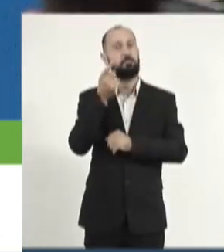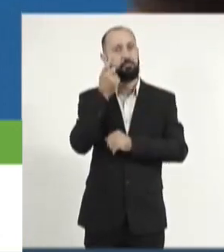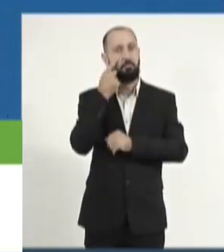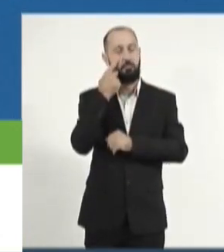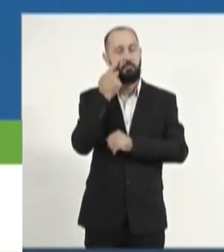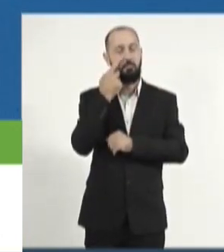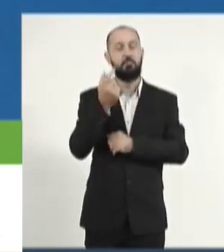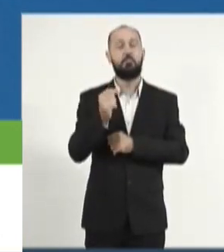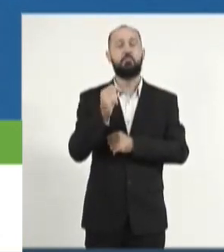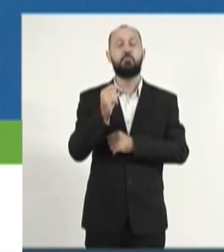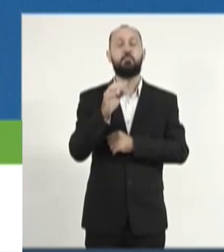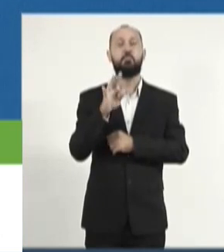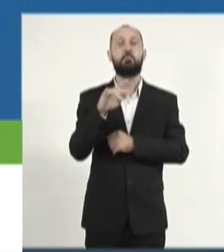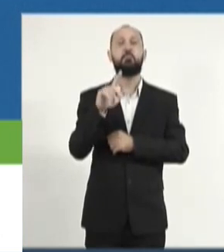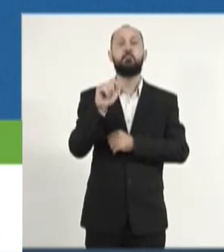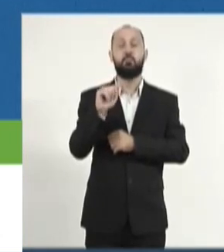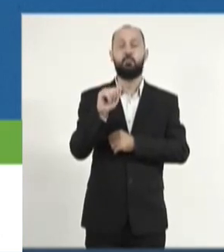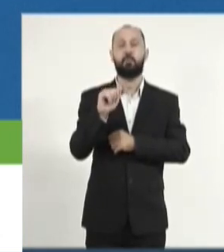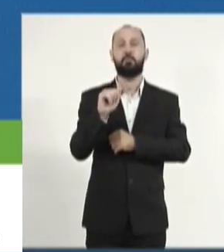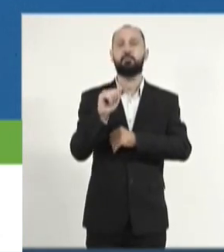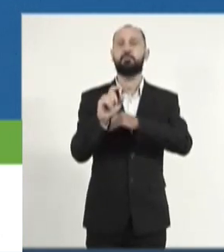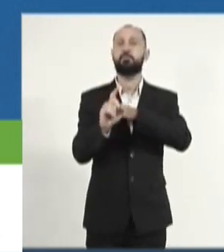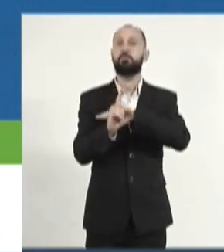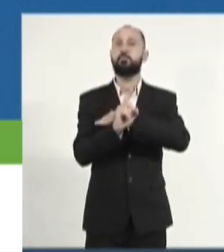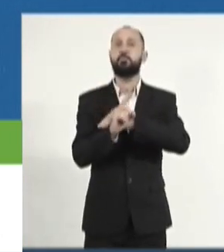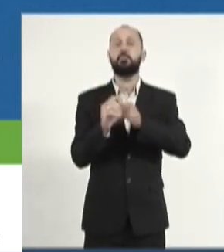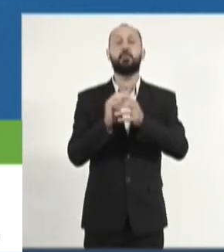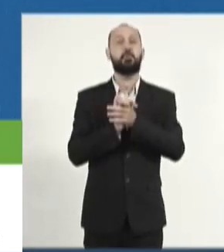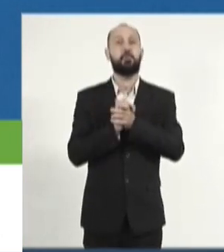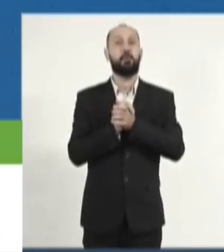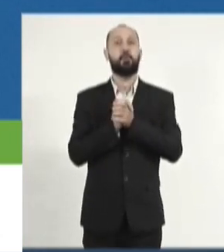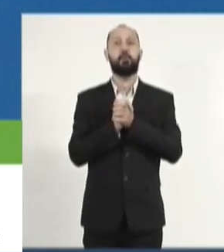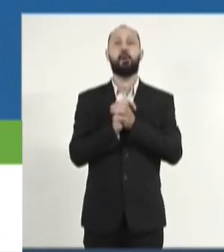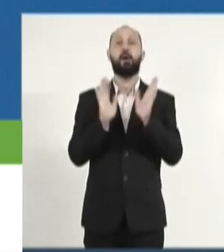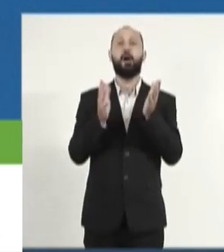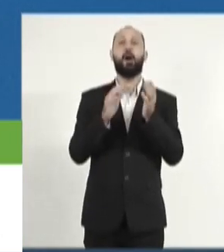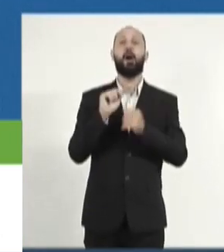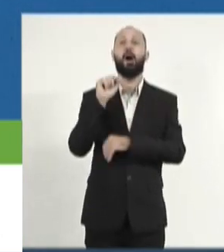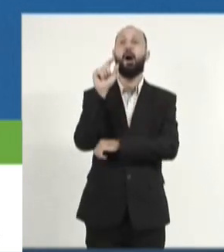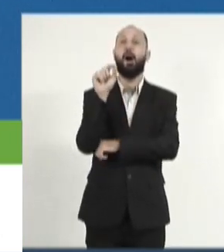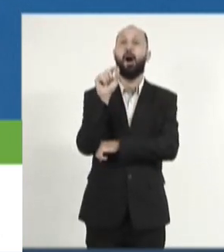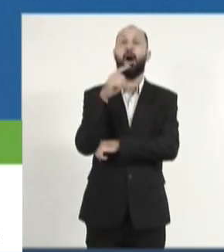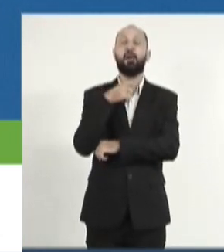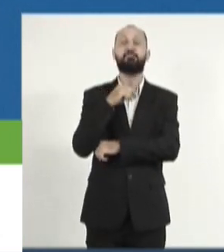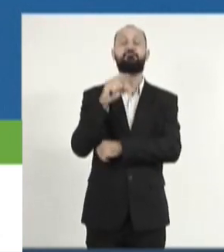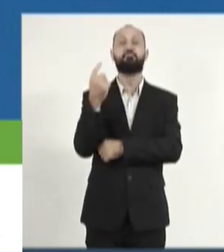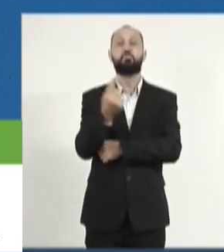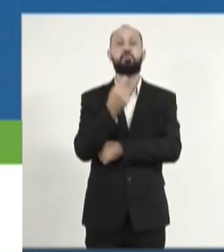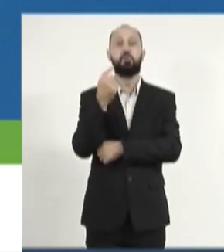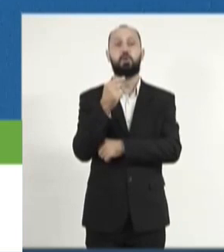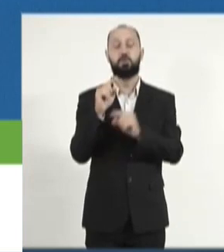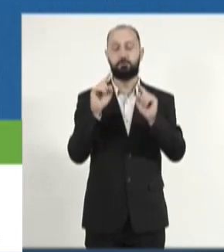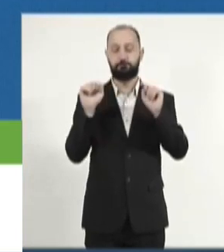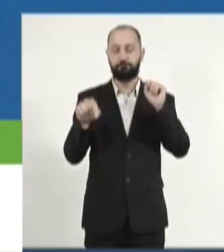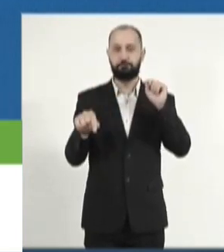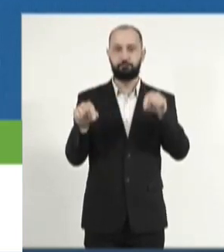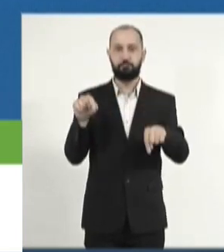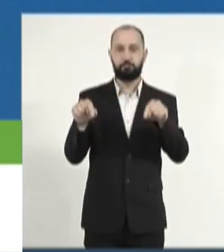prevê a cobrança da taxa de serviço, já que a Andorinha, que detém o monopólio do